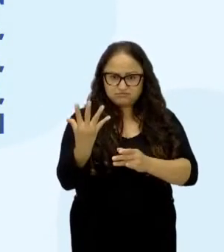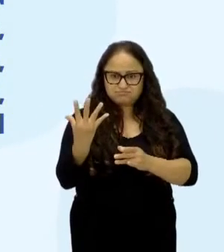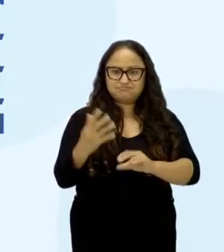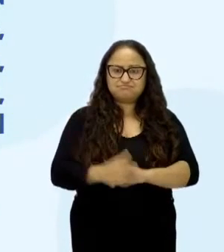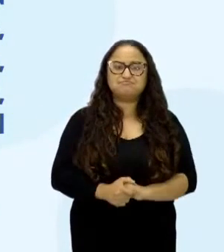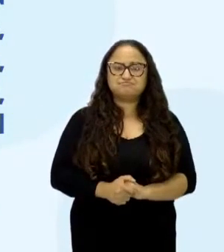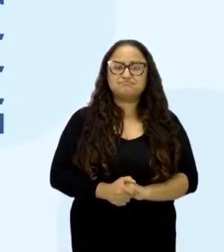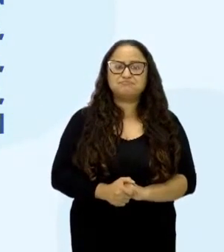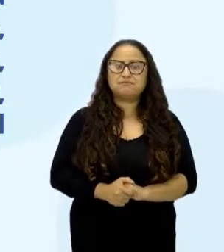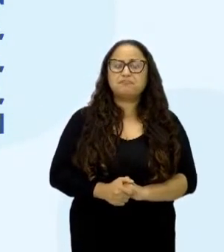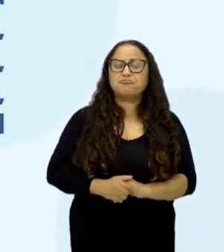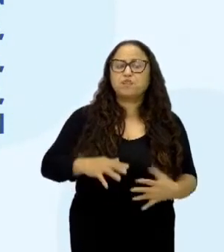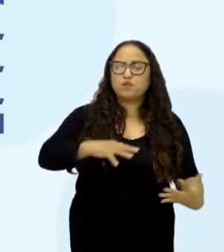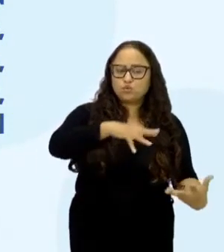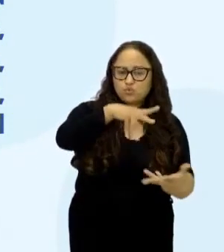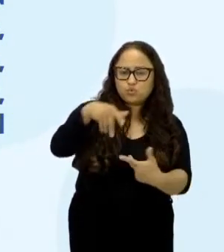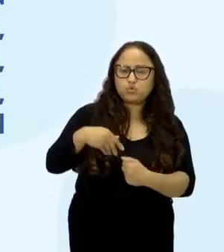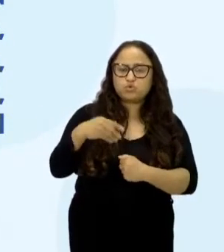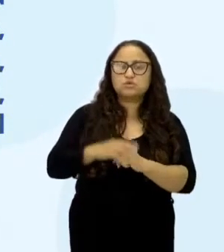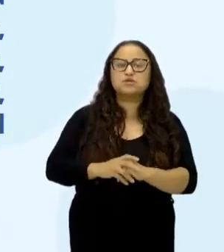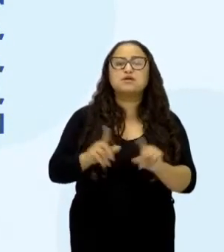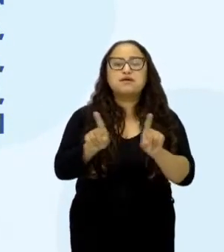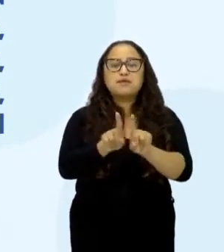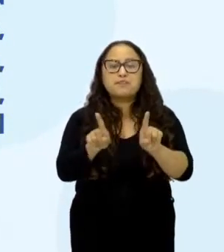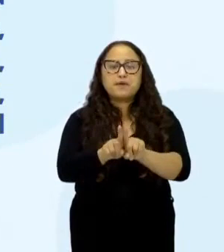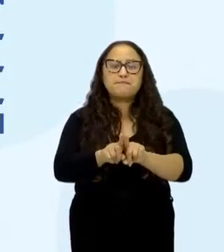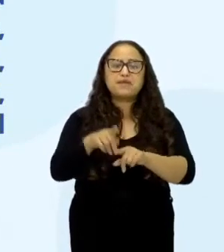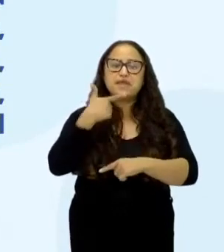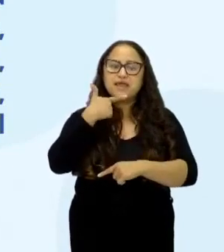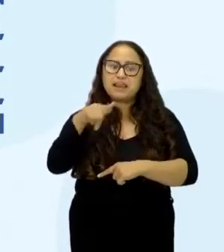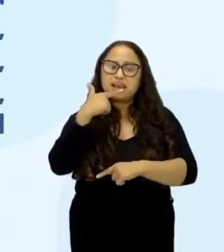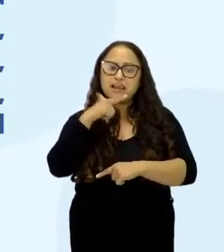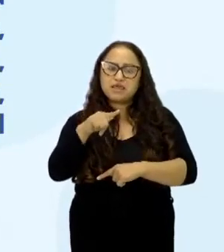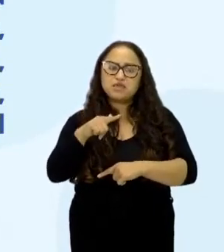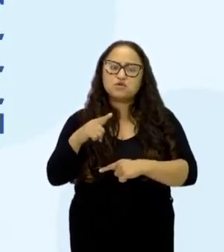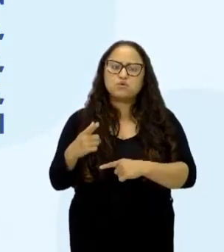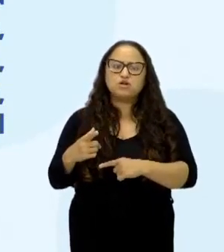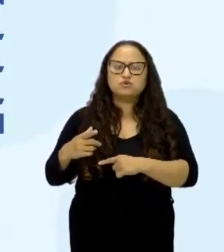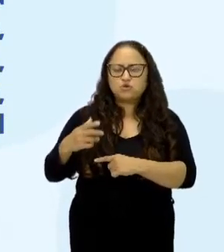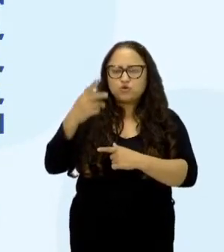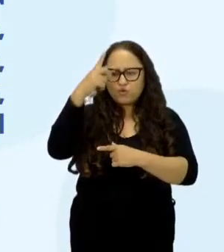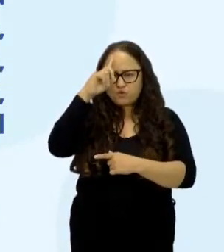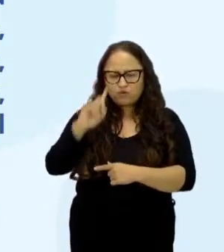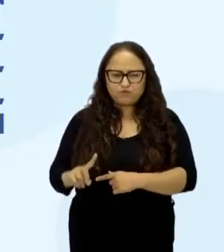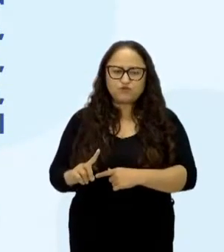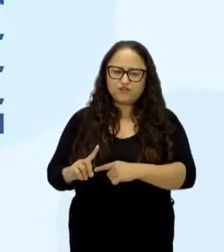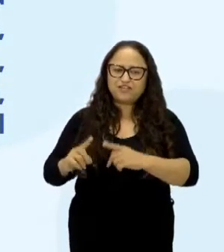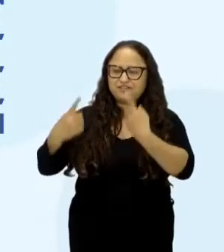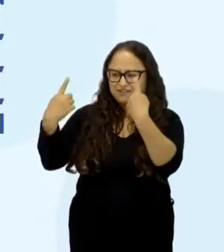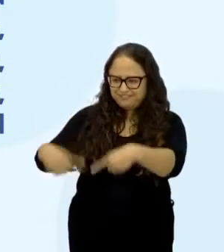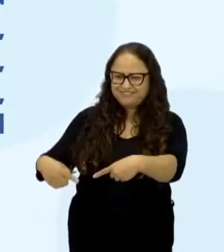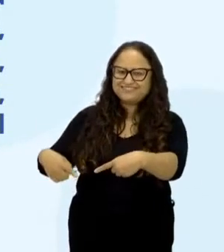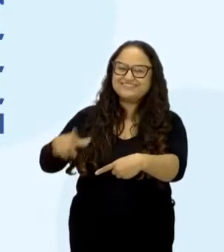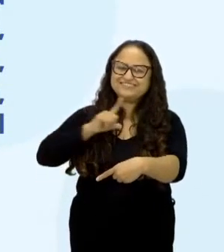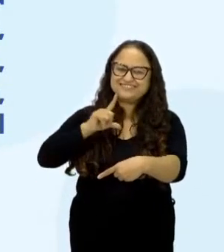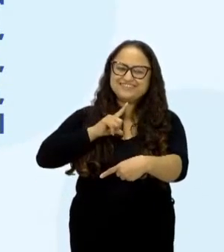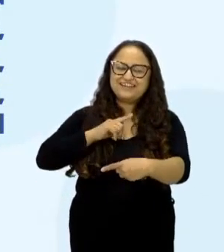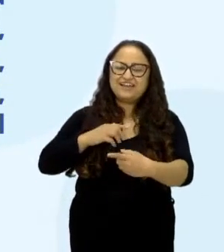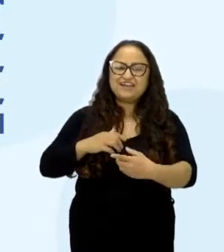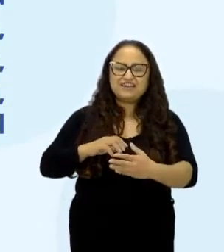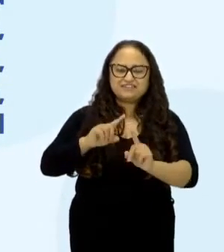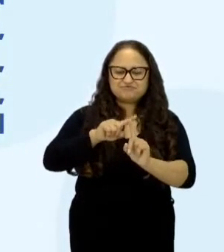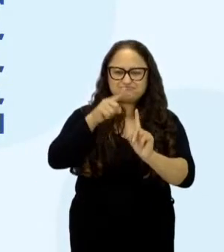origem, nacionalidade ou étnica, language, que é a língua, political conviction, é a convicção